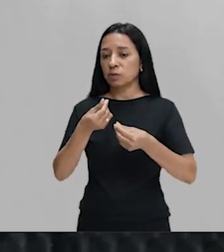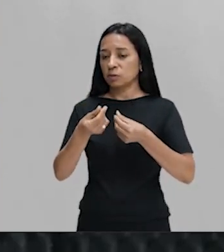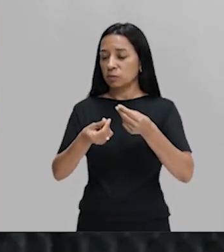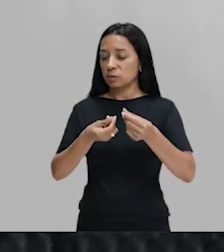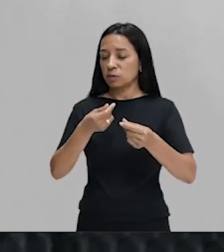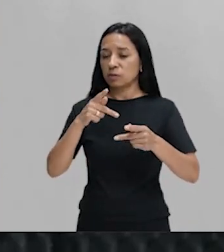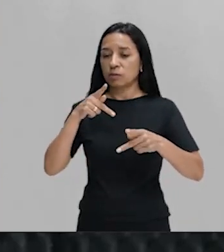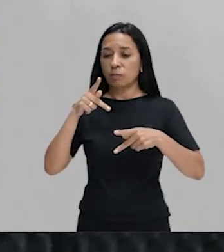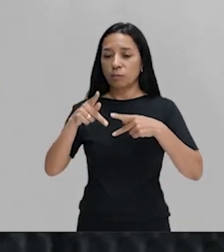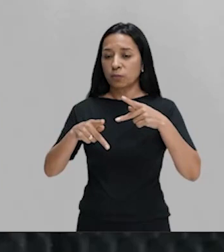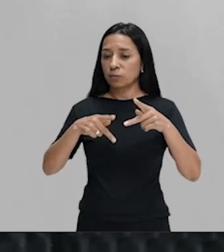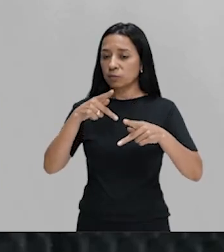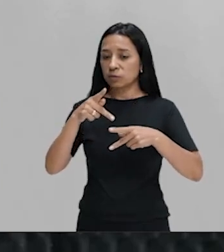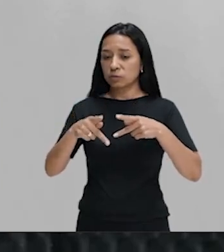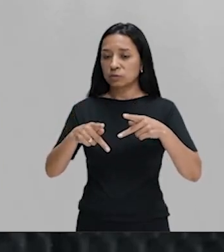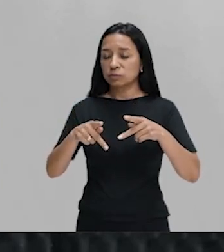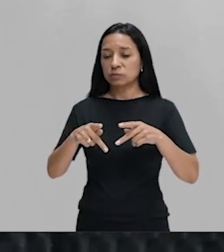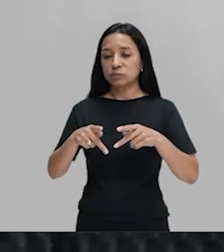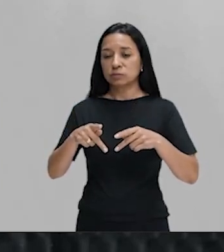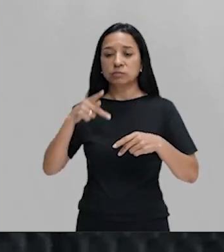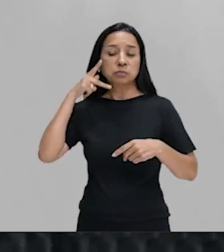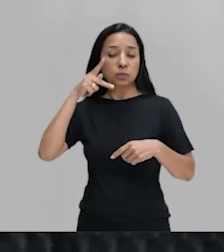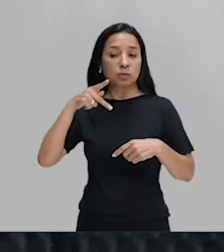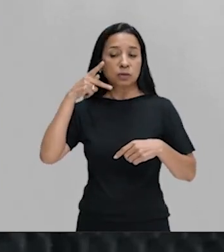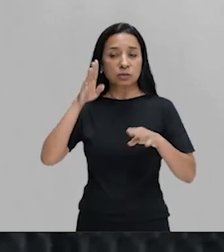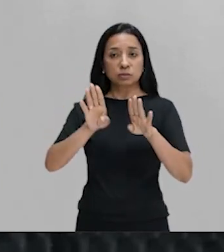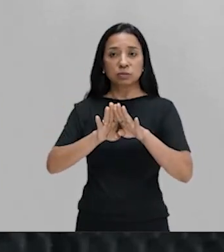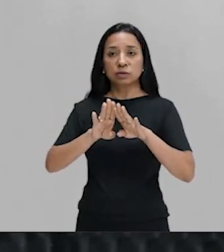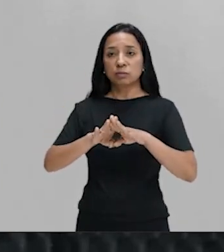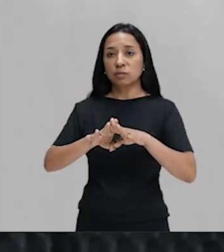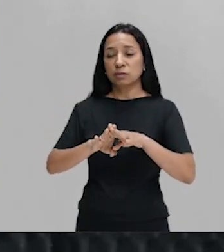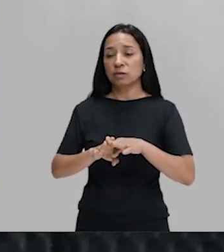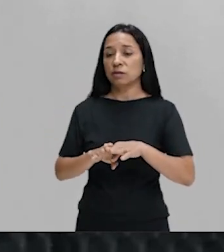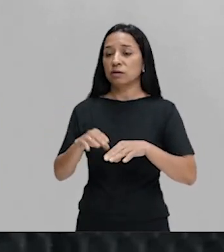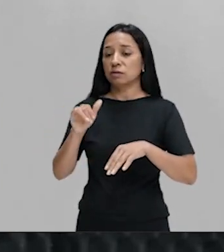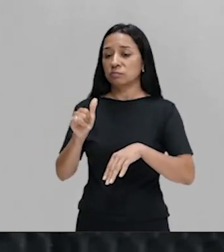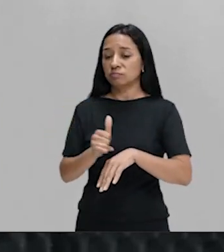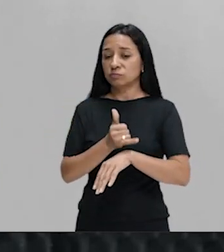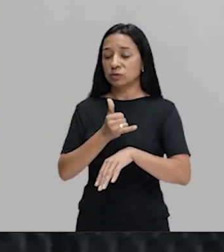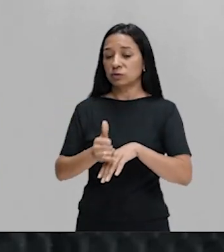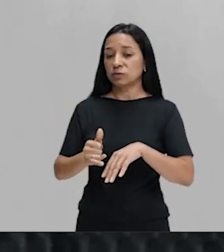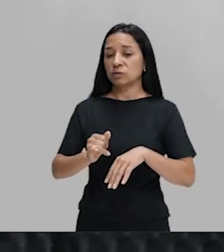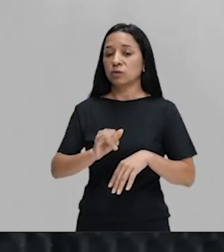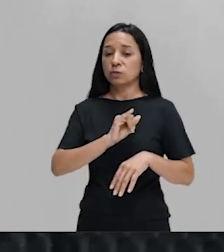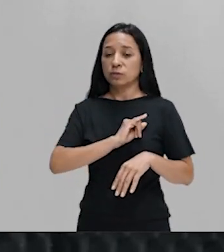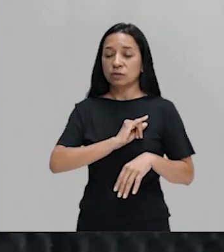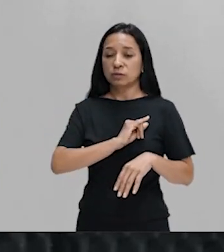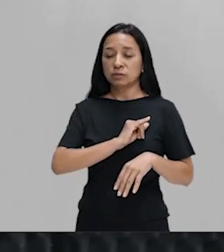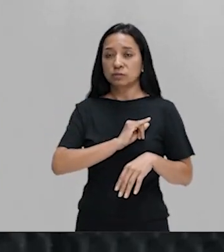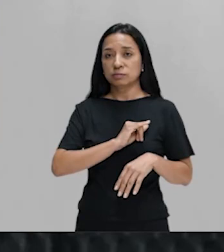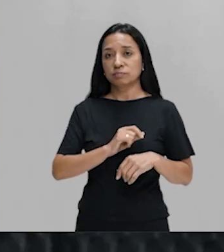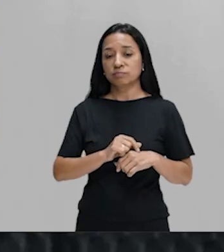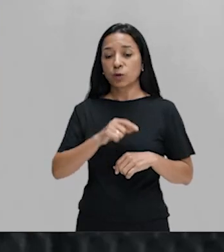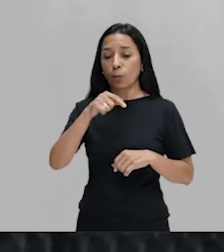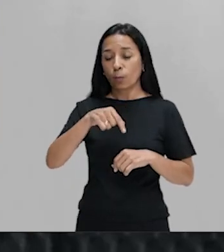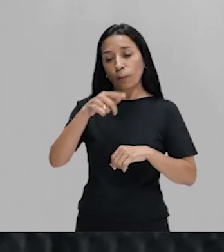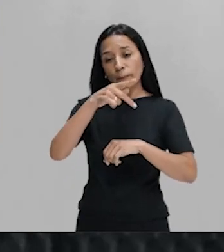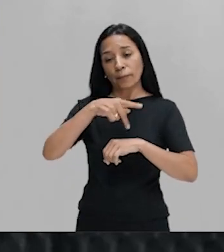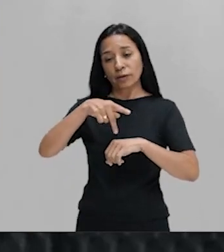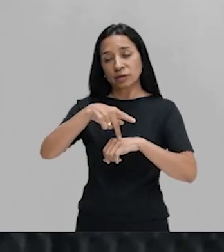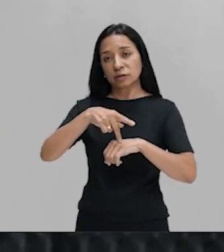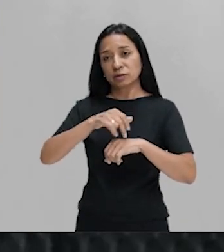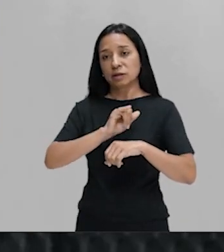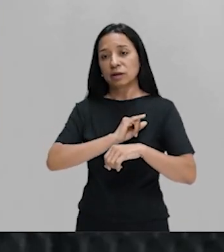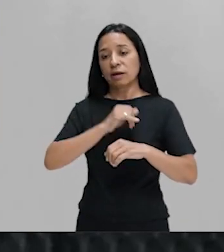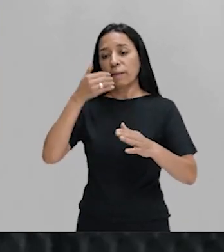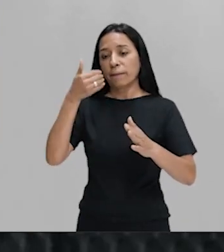interesse político, o interesse estratégico do Iraque. O Iraque que havia perdido a guerra para